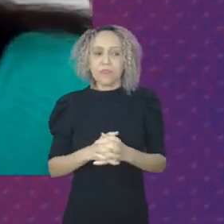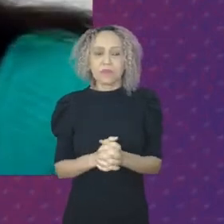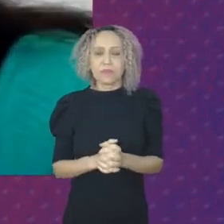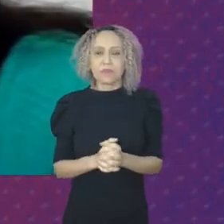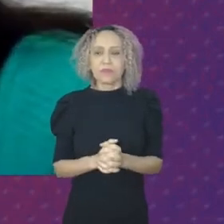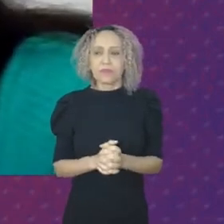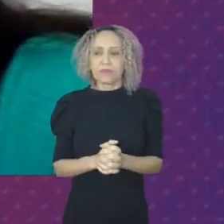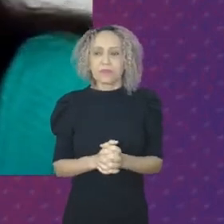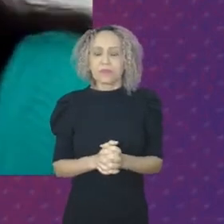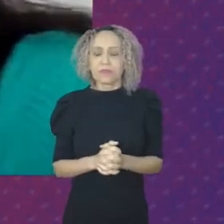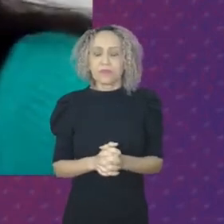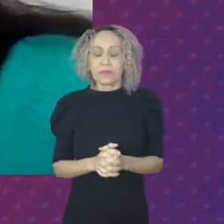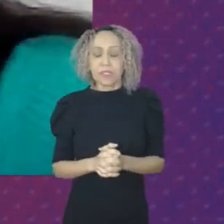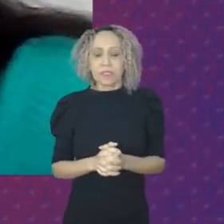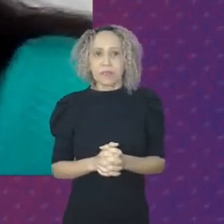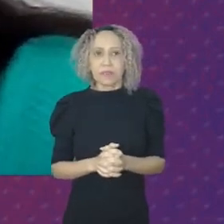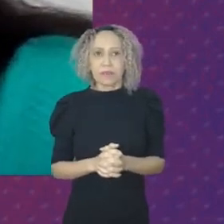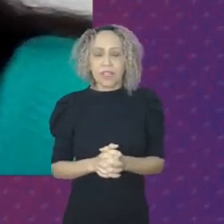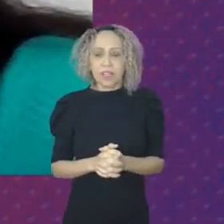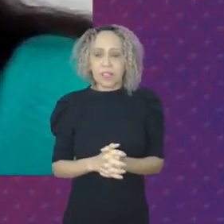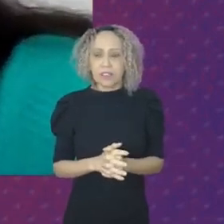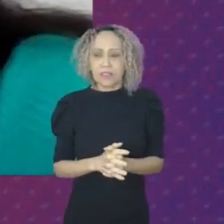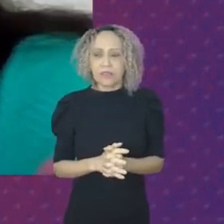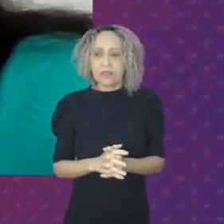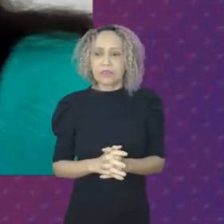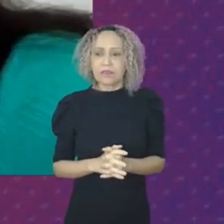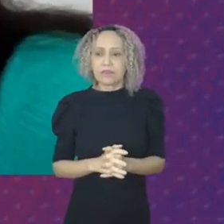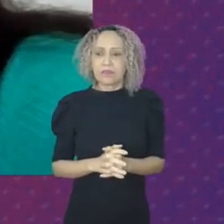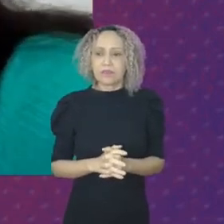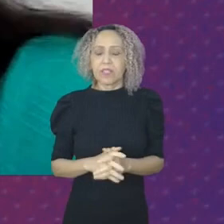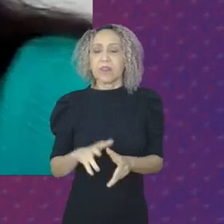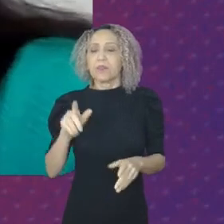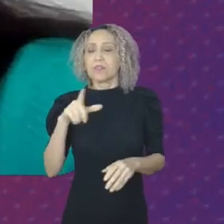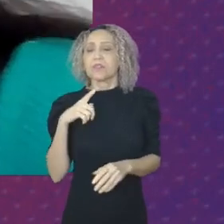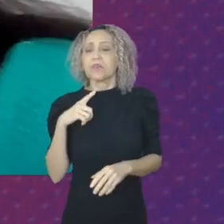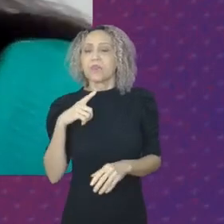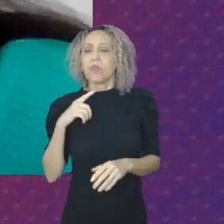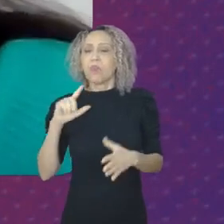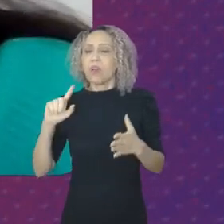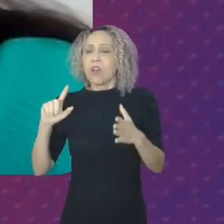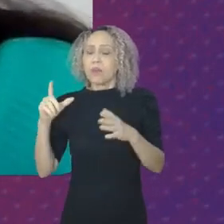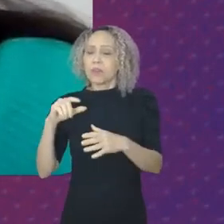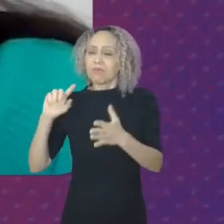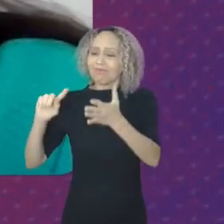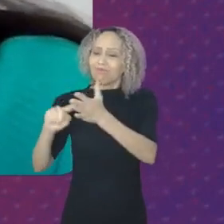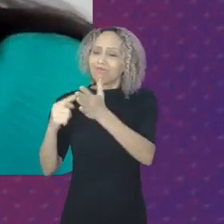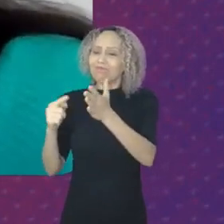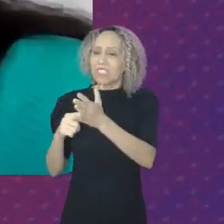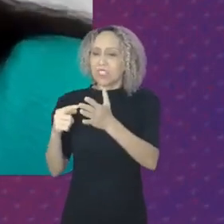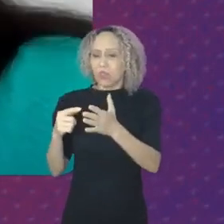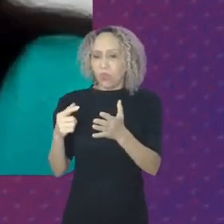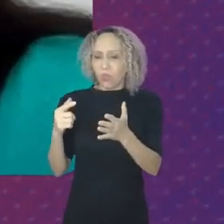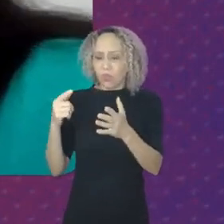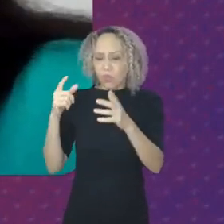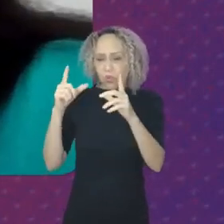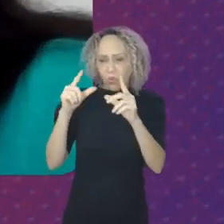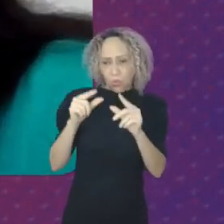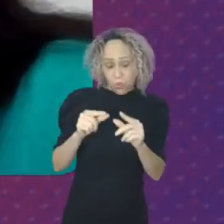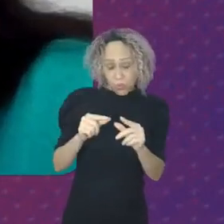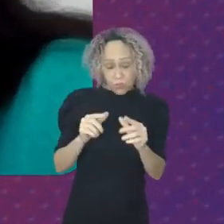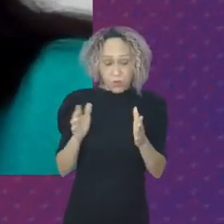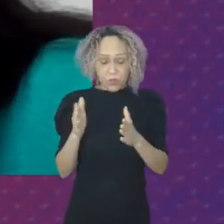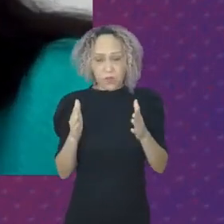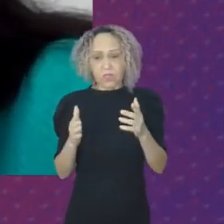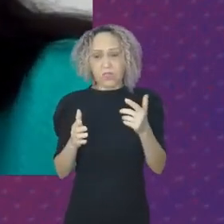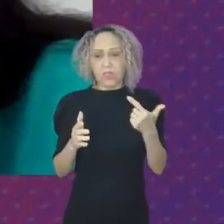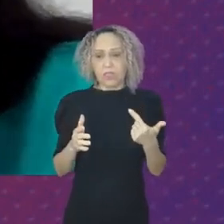já agora em 2023, a gente tem uma queda no número de denúncias. Então, a gente faz um comparativo de 2016,